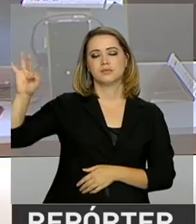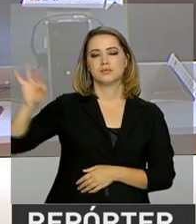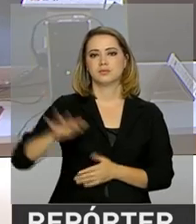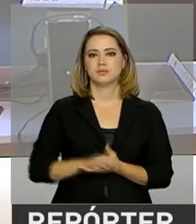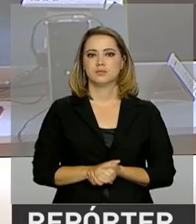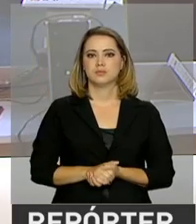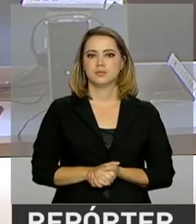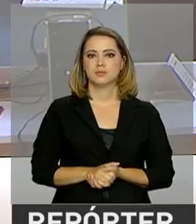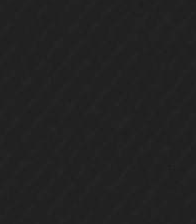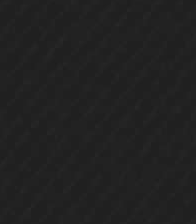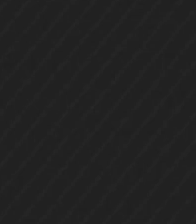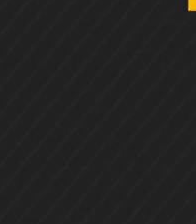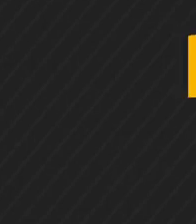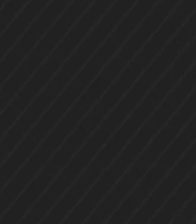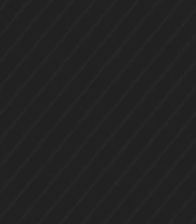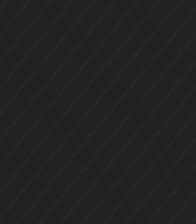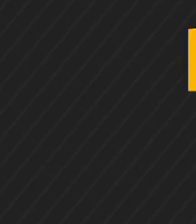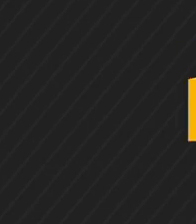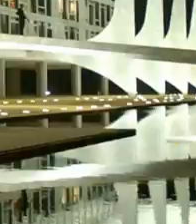do Governo Federal